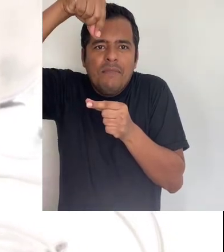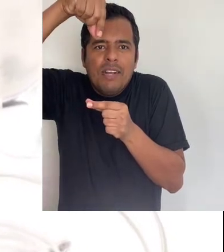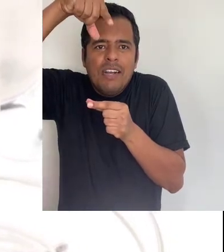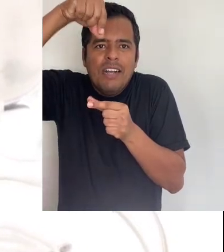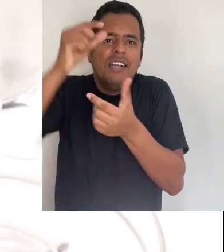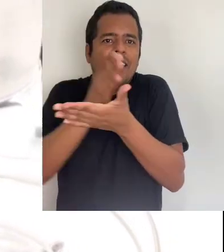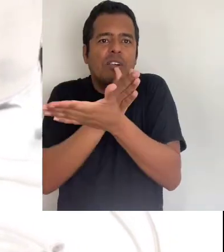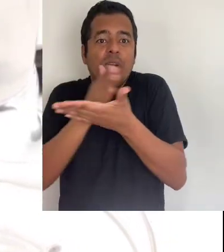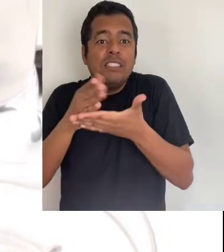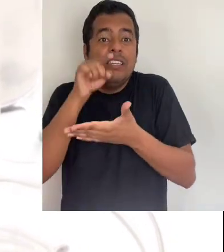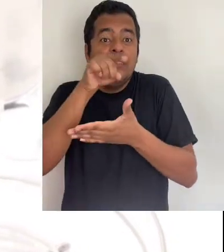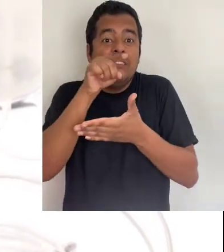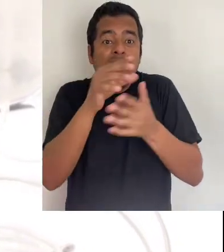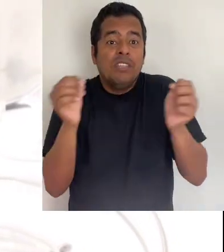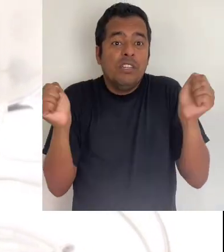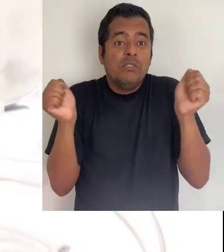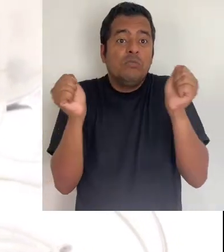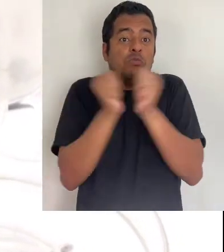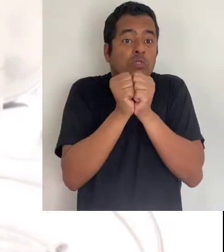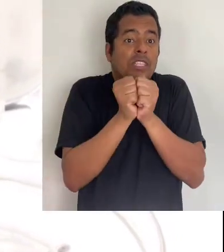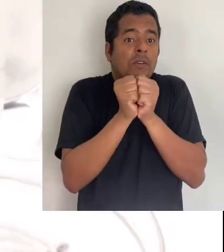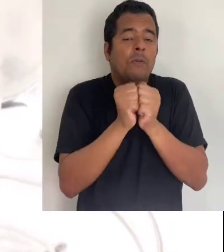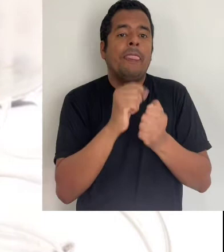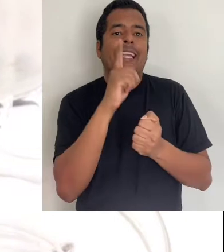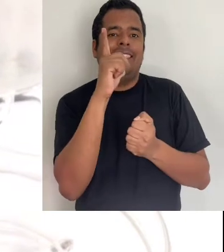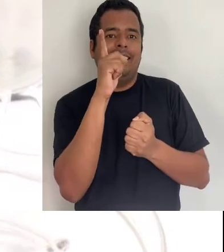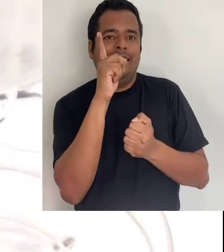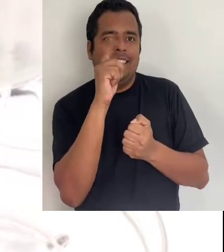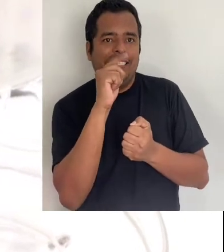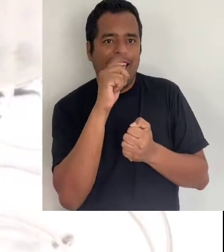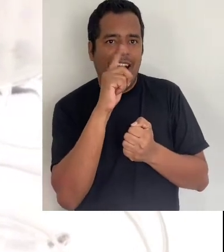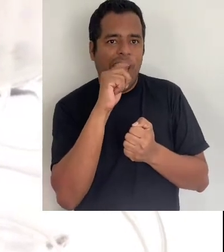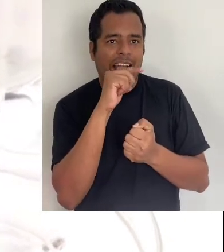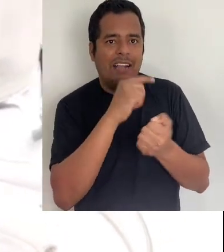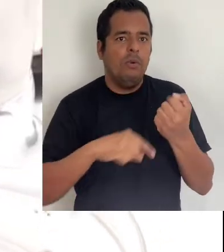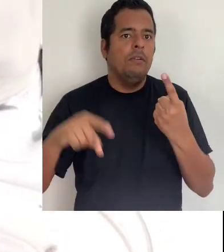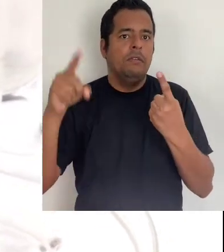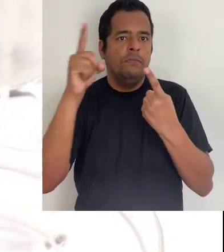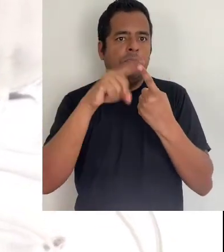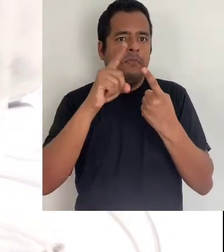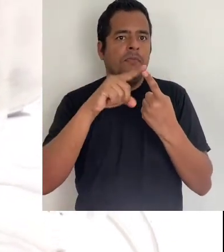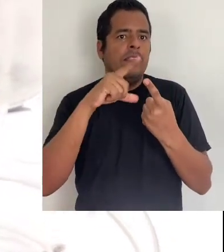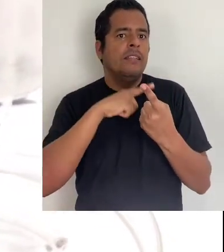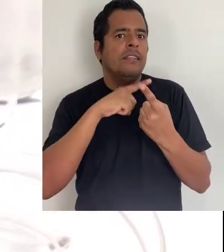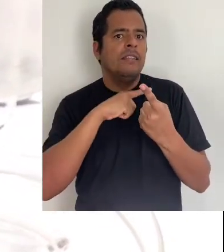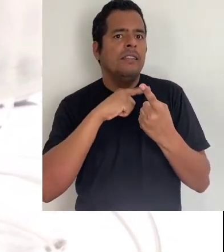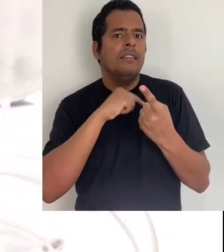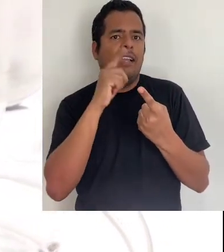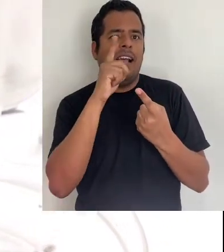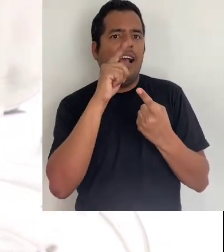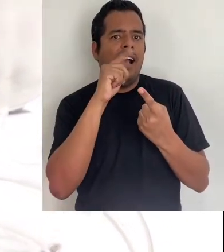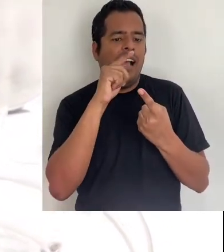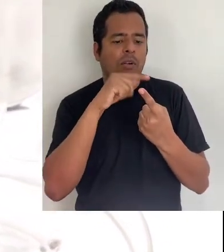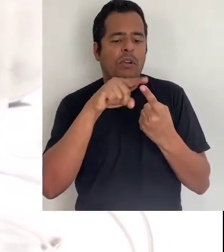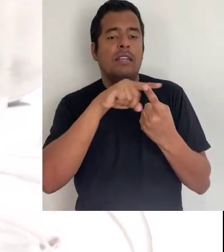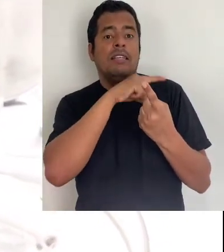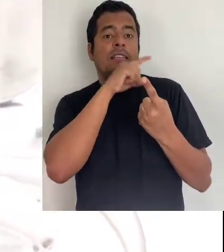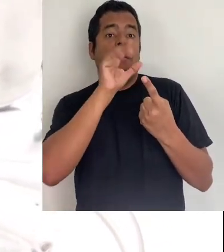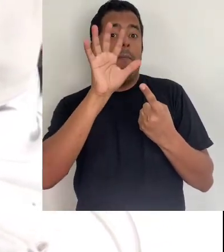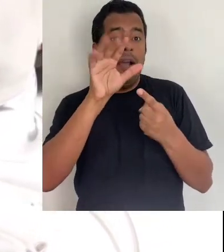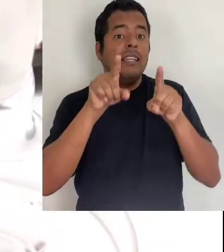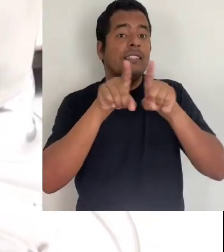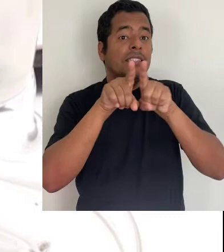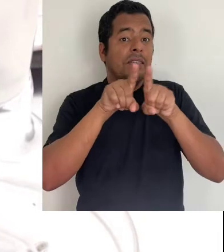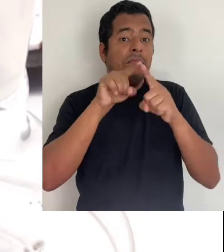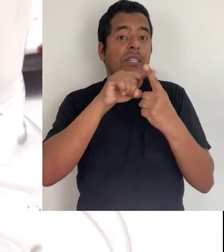material que está sendo destilado aqui, ele vai ser uma junção de água, porque nessa reação de eliminação tem a